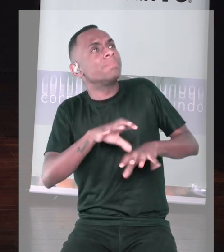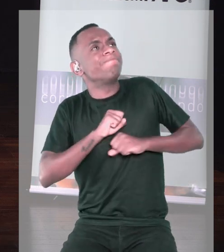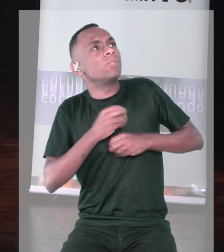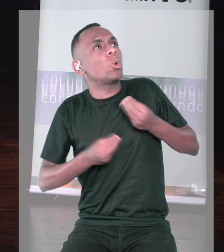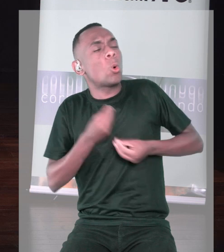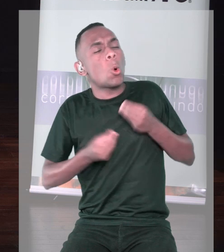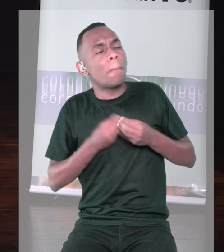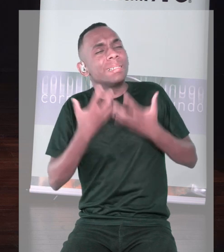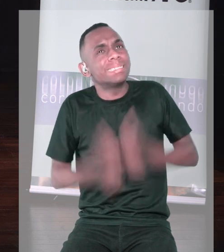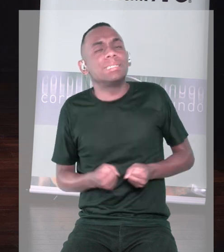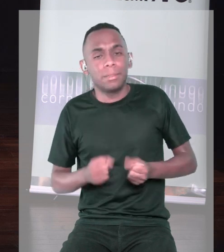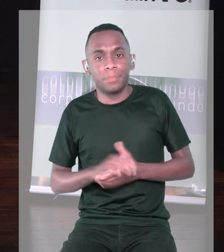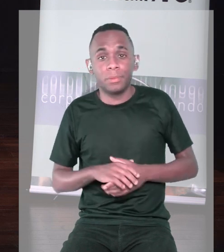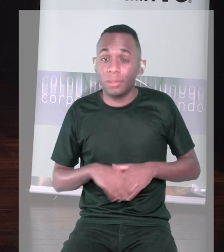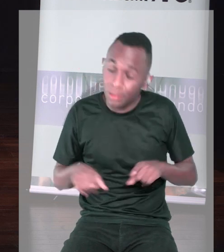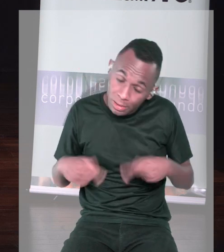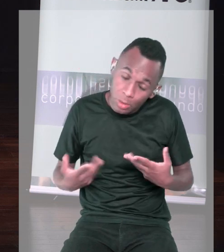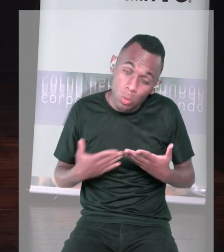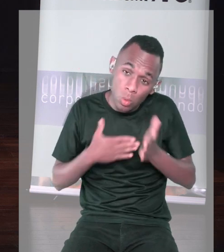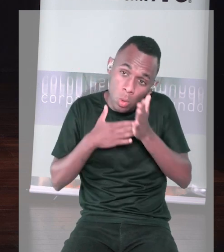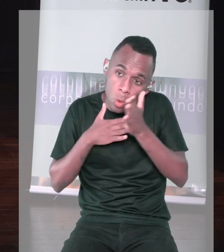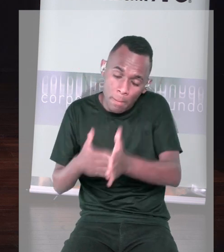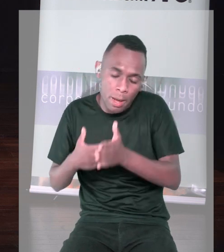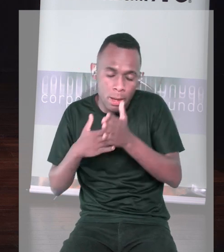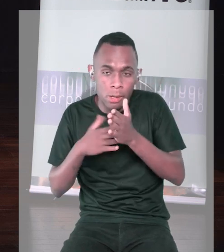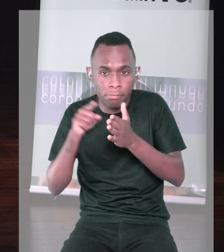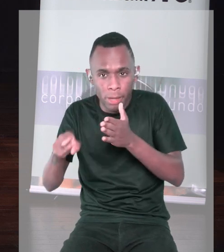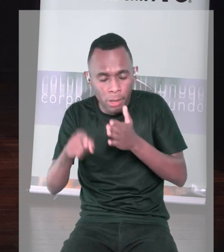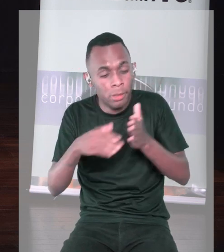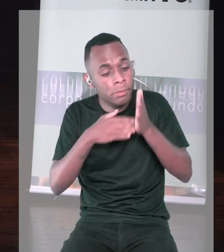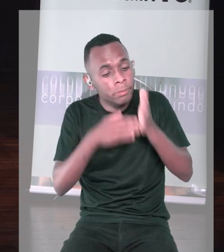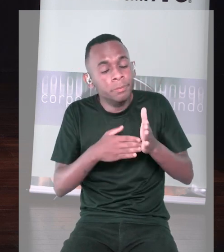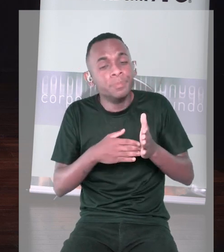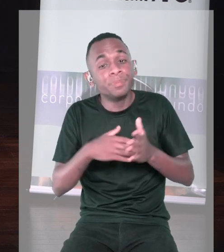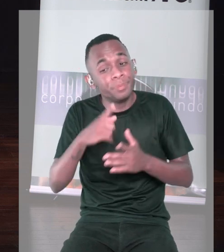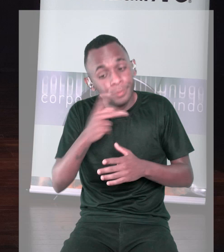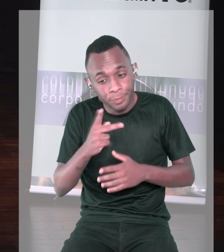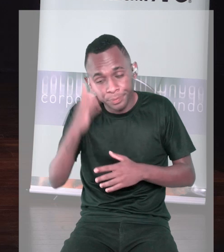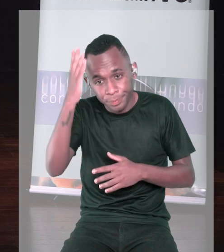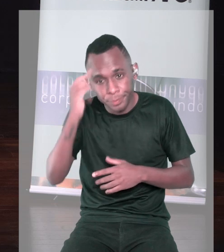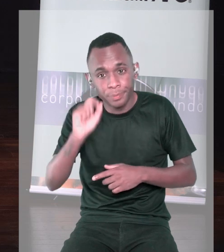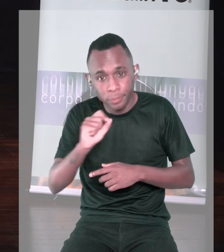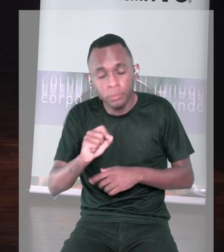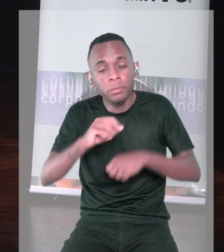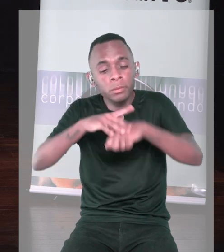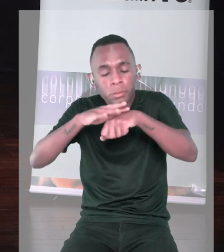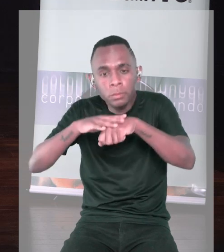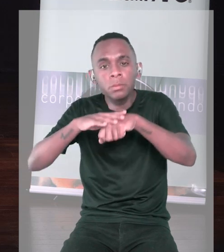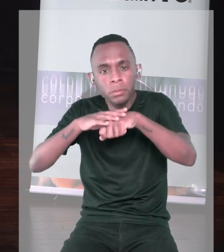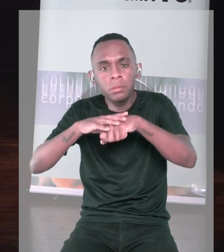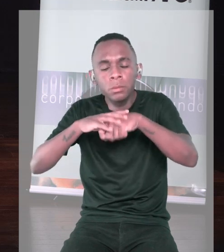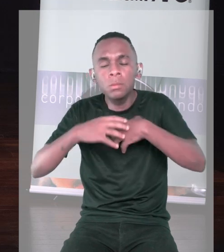com a doença. Por outro, acompanhamos o modo de estar junto dela, de André, mesmo sabendo que uma